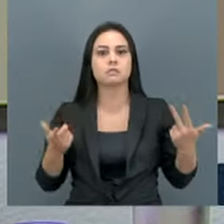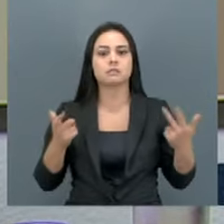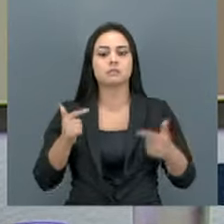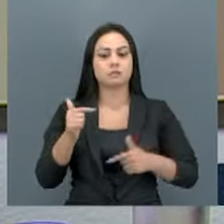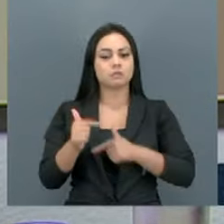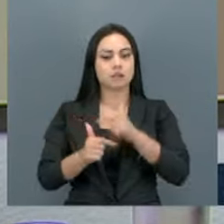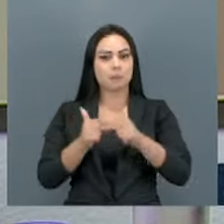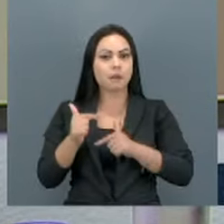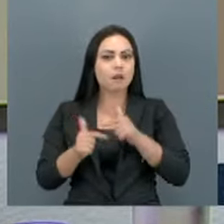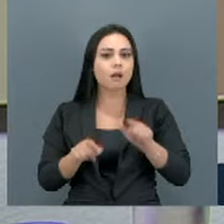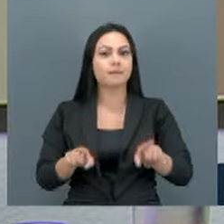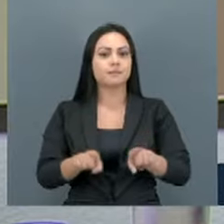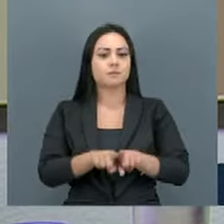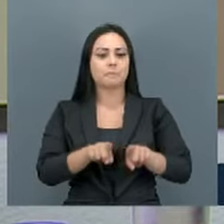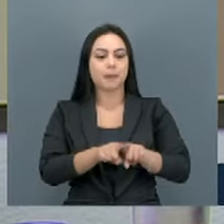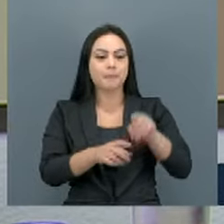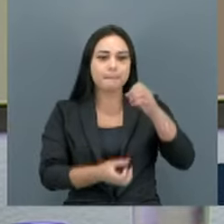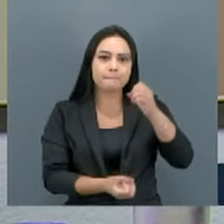trabalhar e produzir